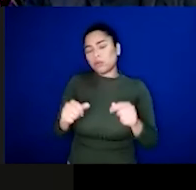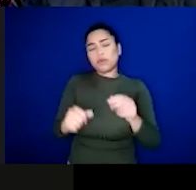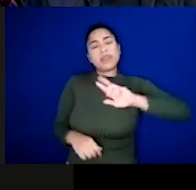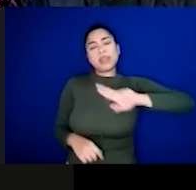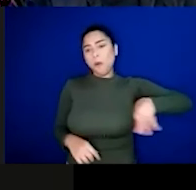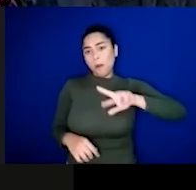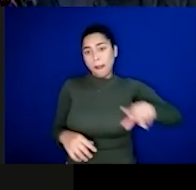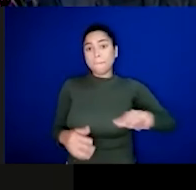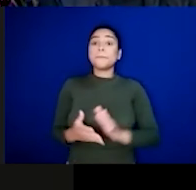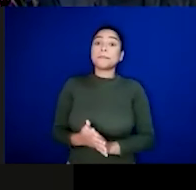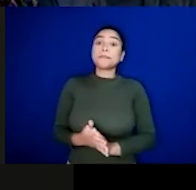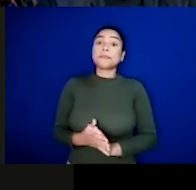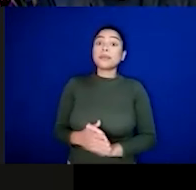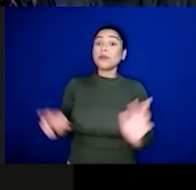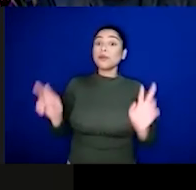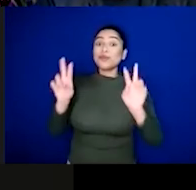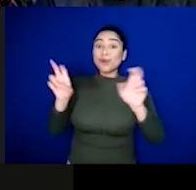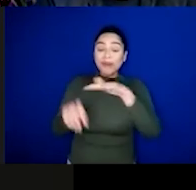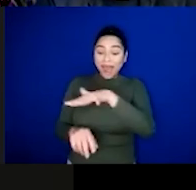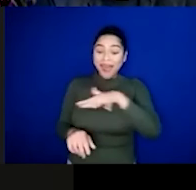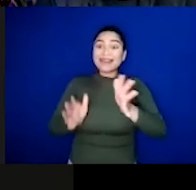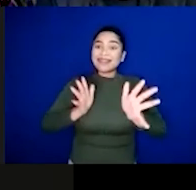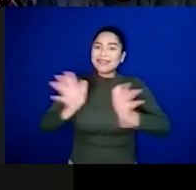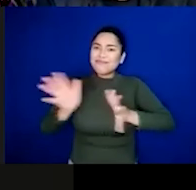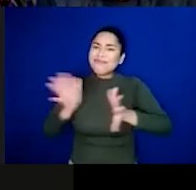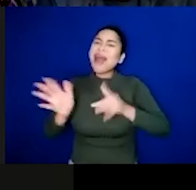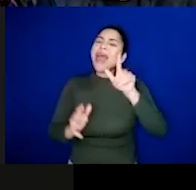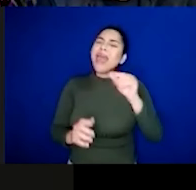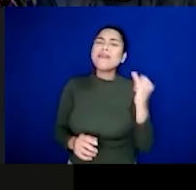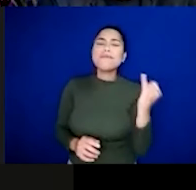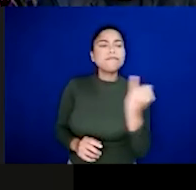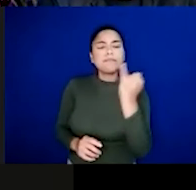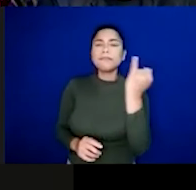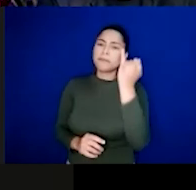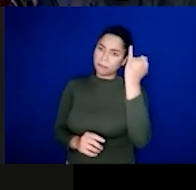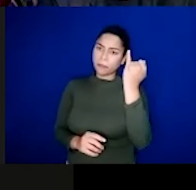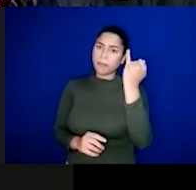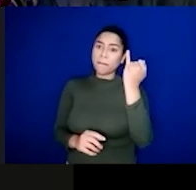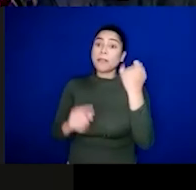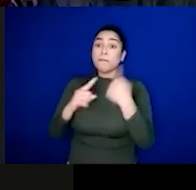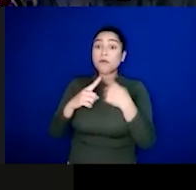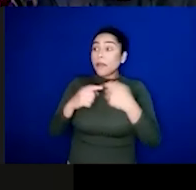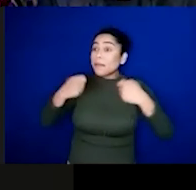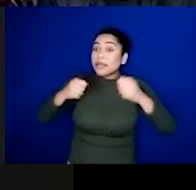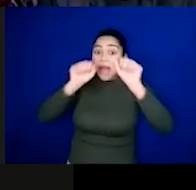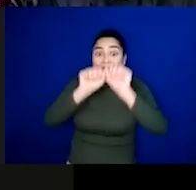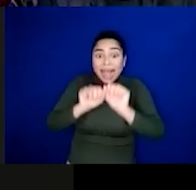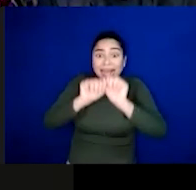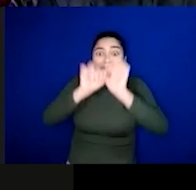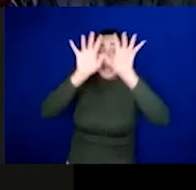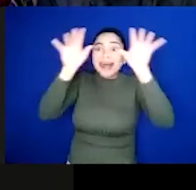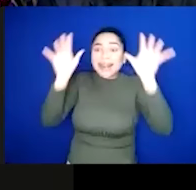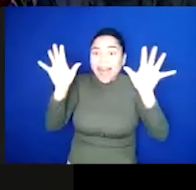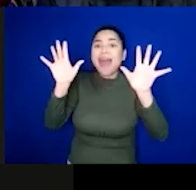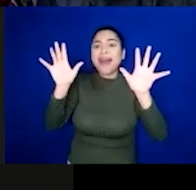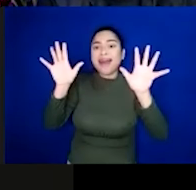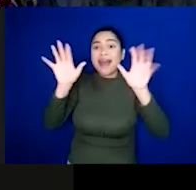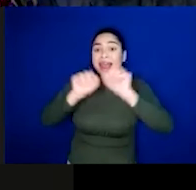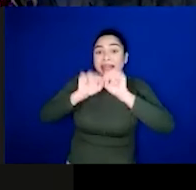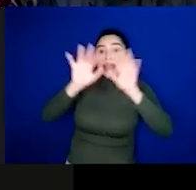sensibilidade ela é importante cima porque a questão da previsibilidade clareza são fundamentais quando a sinestesia